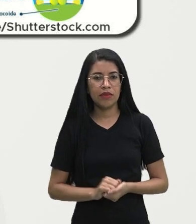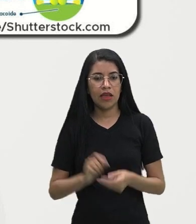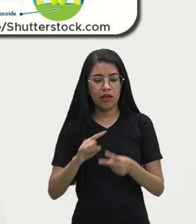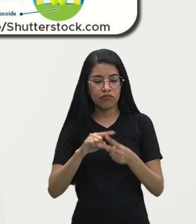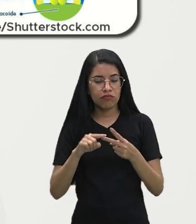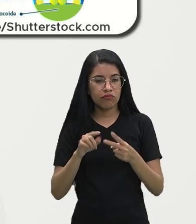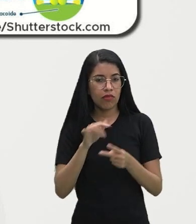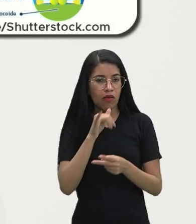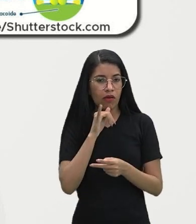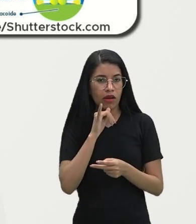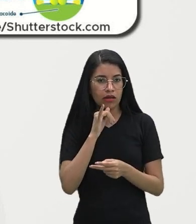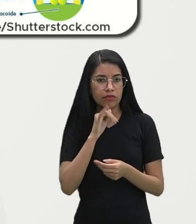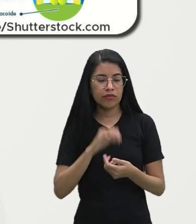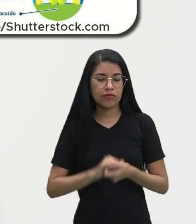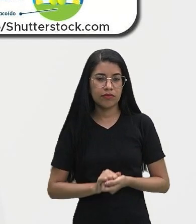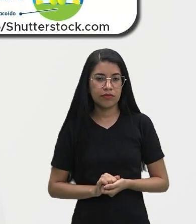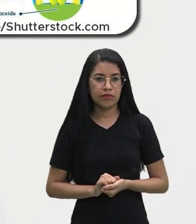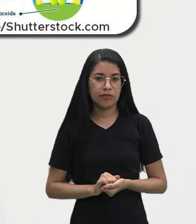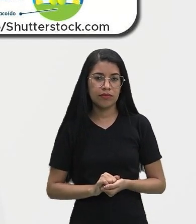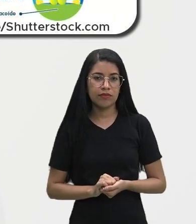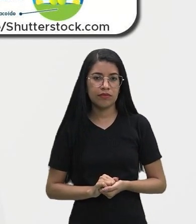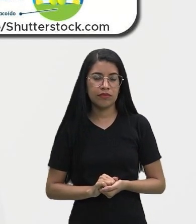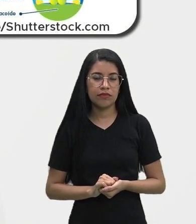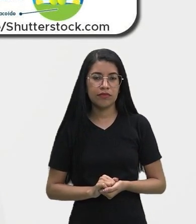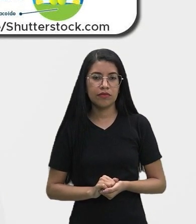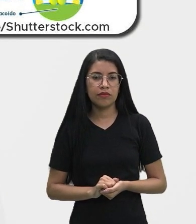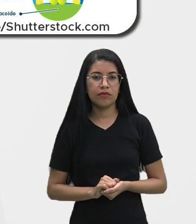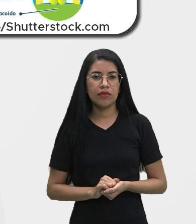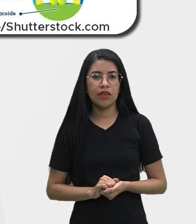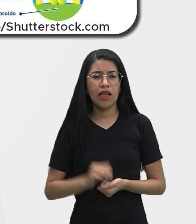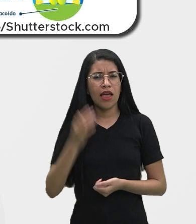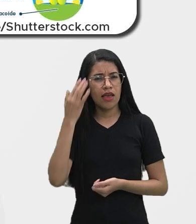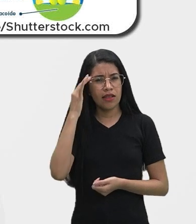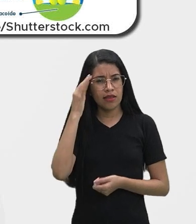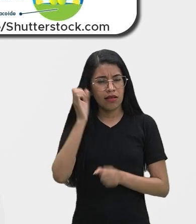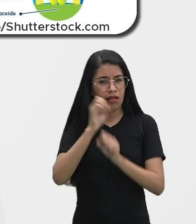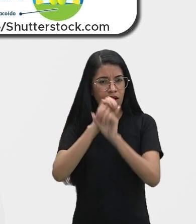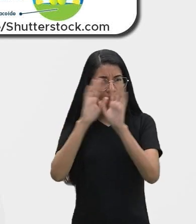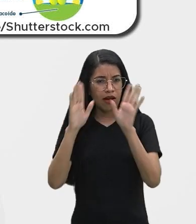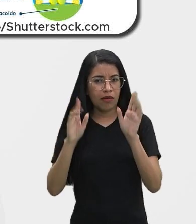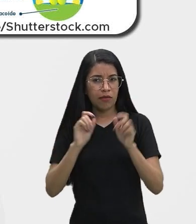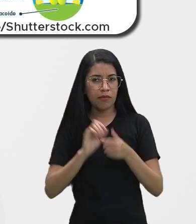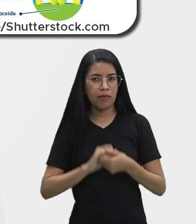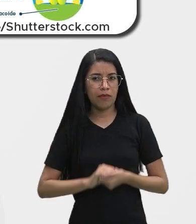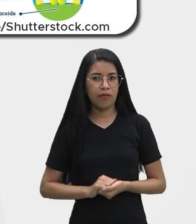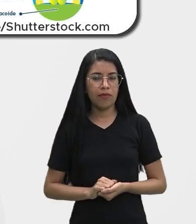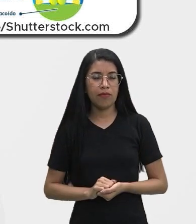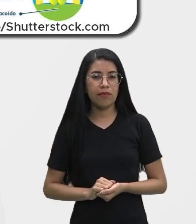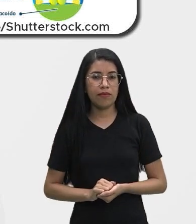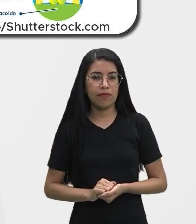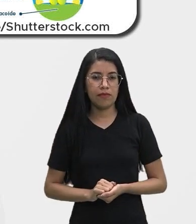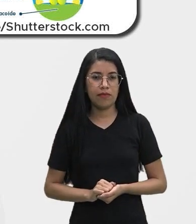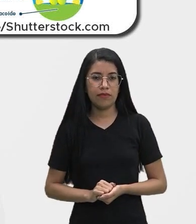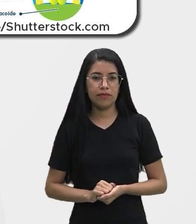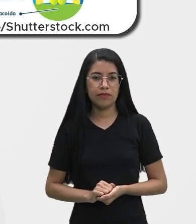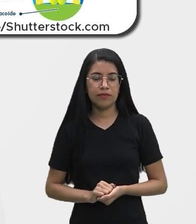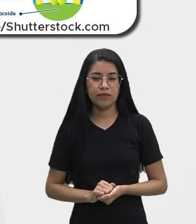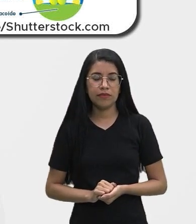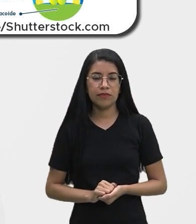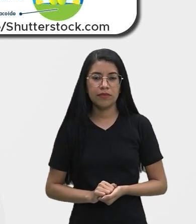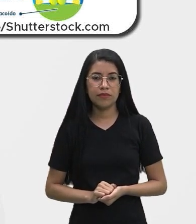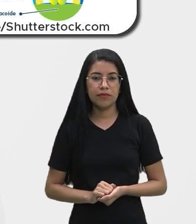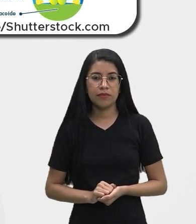cianobactérias. Ok? Muito bem. Vamos entender mais um pouquinho dessa célula